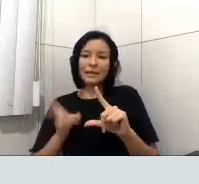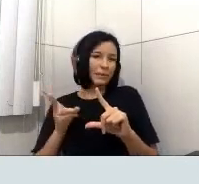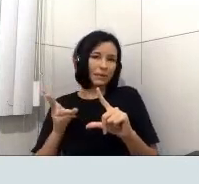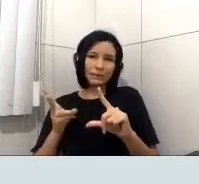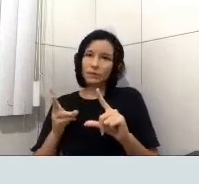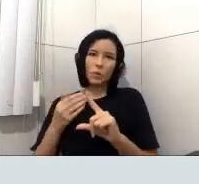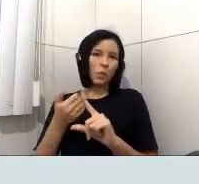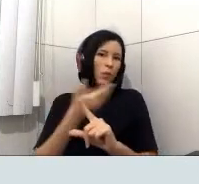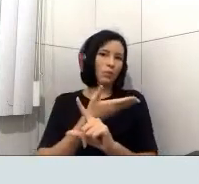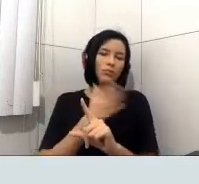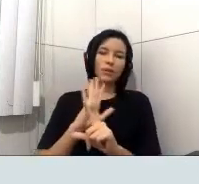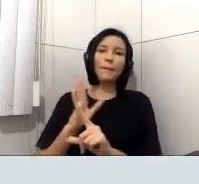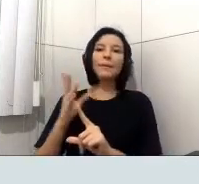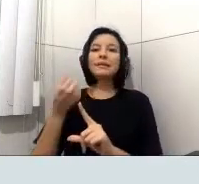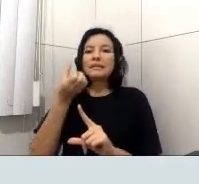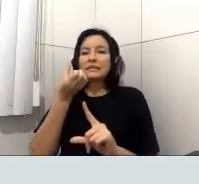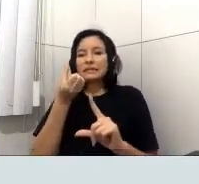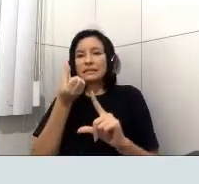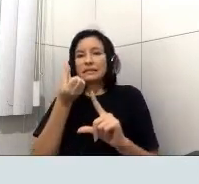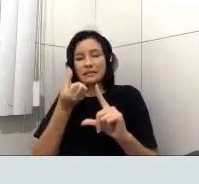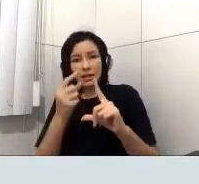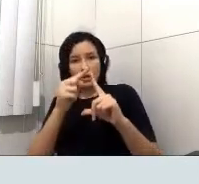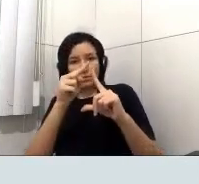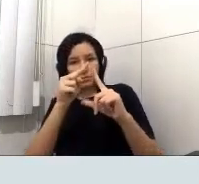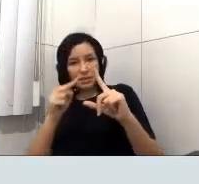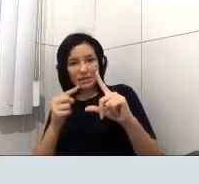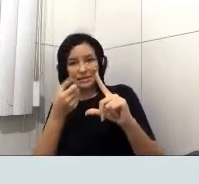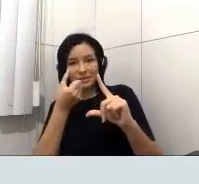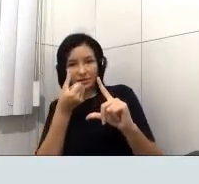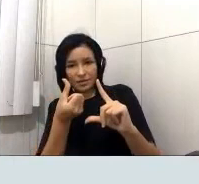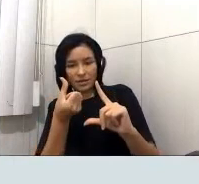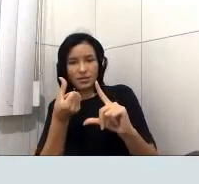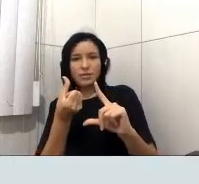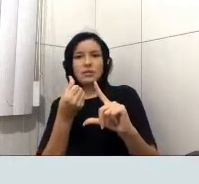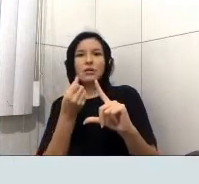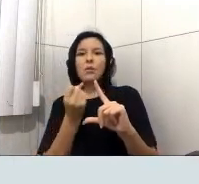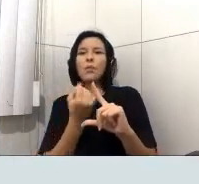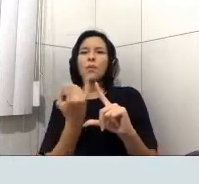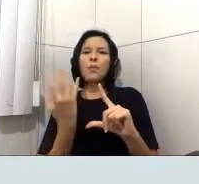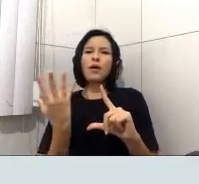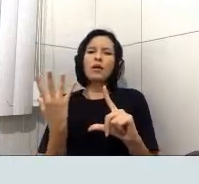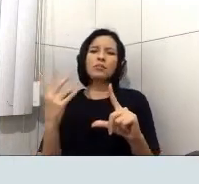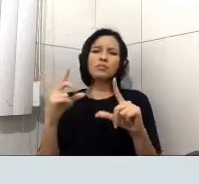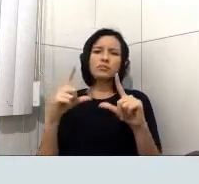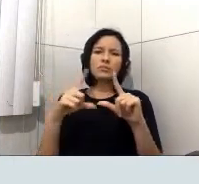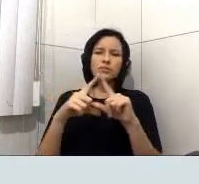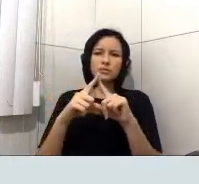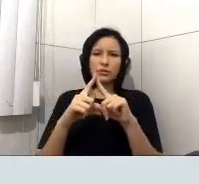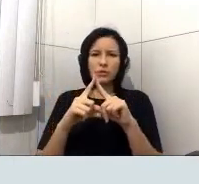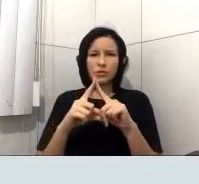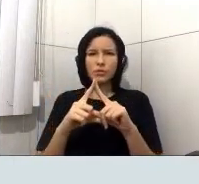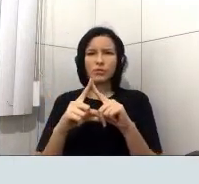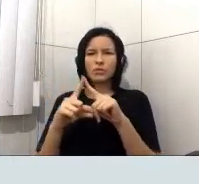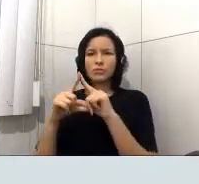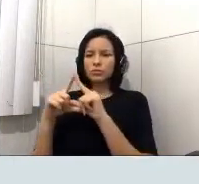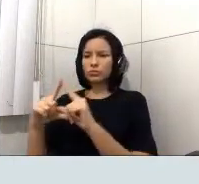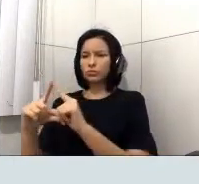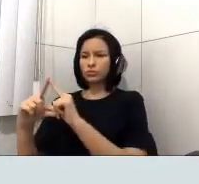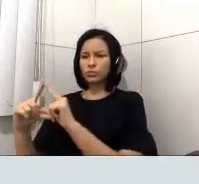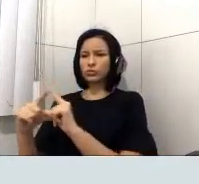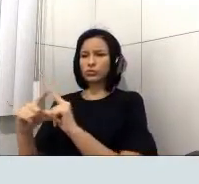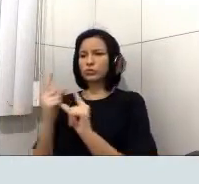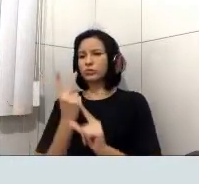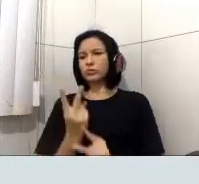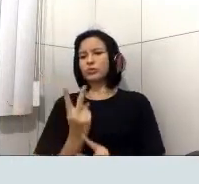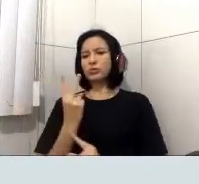mas sempre tem que ter um que vai ter. A quantidade máxima de triângulos não congruentes, 2 a 2, que podem ser